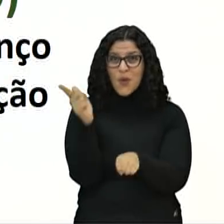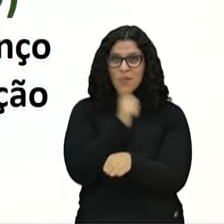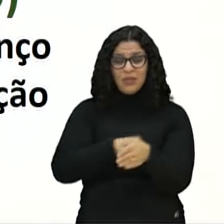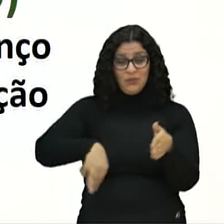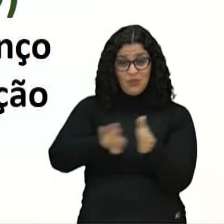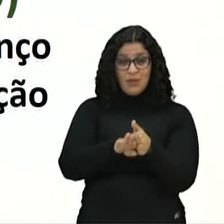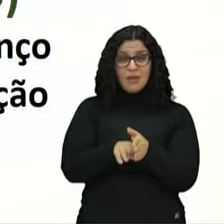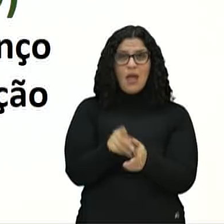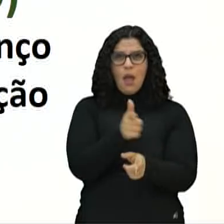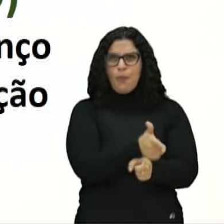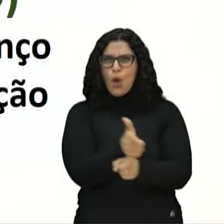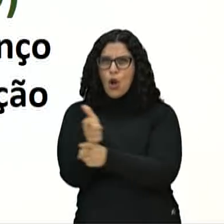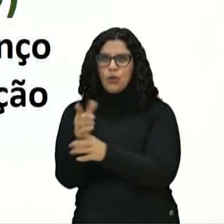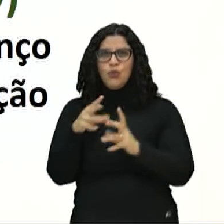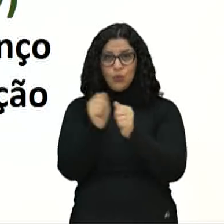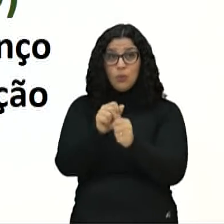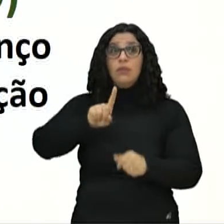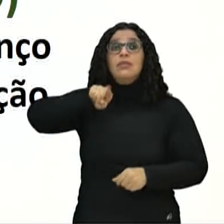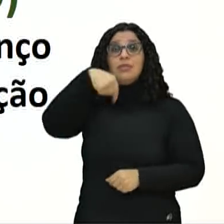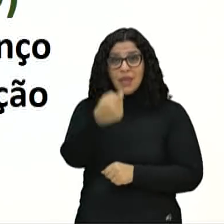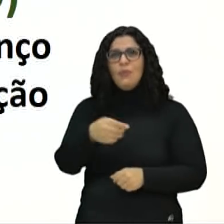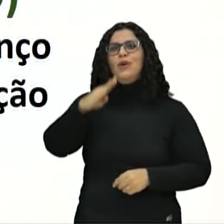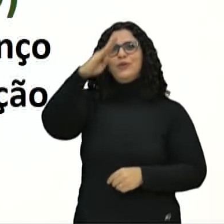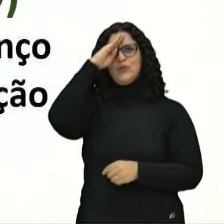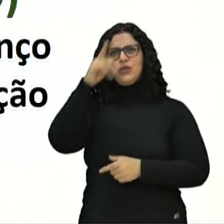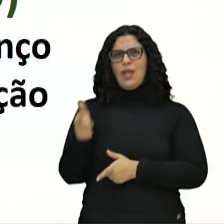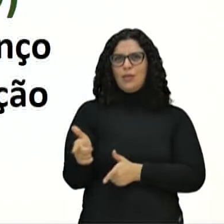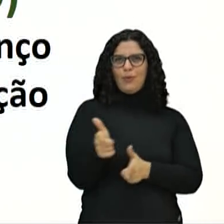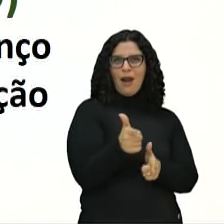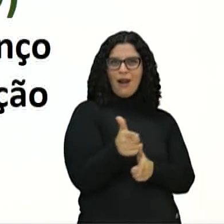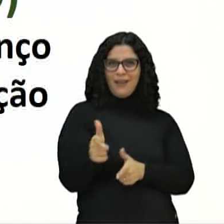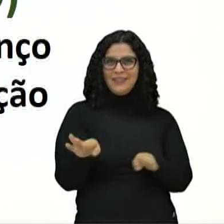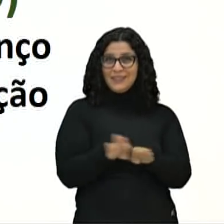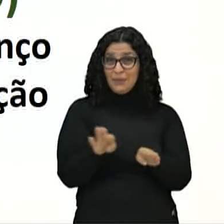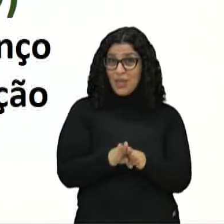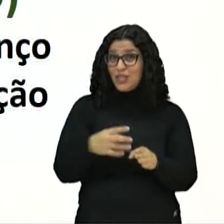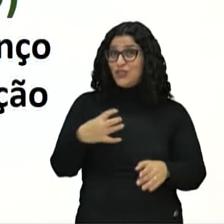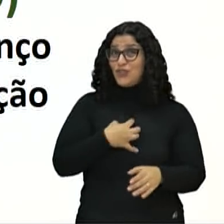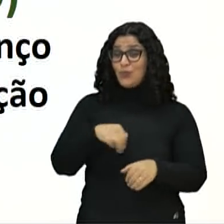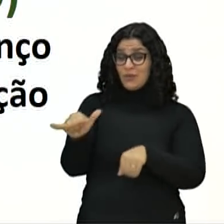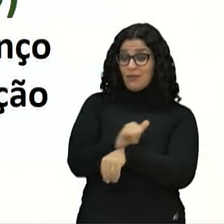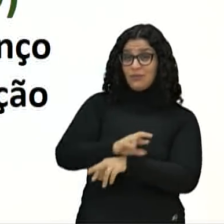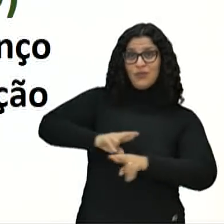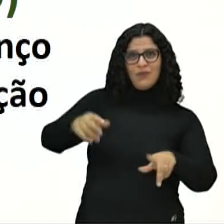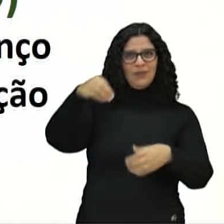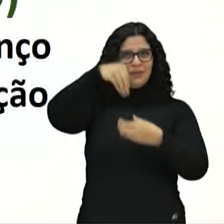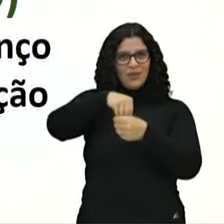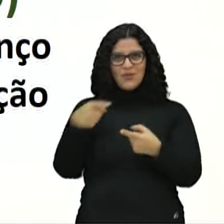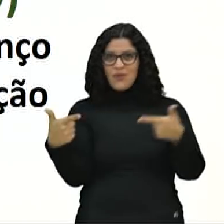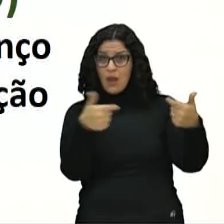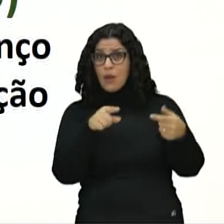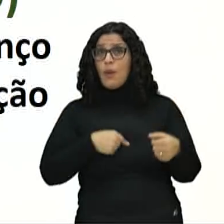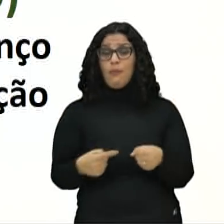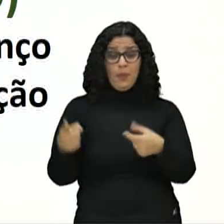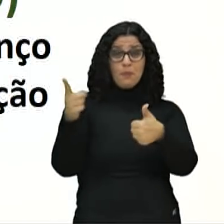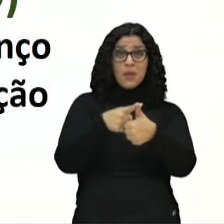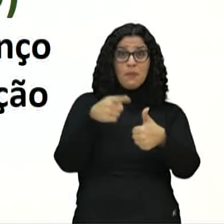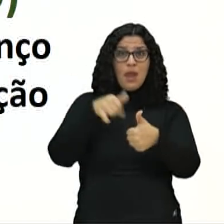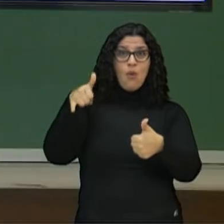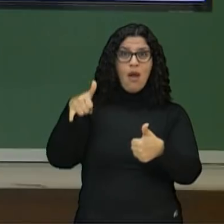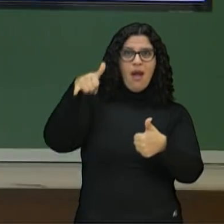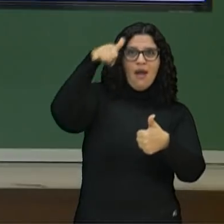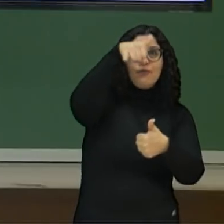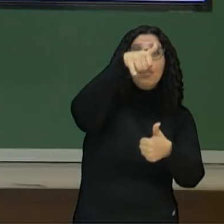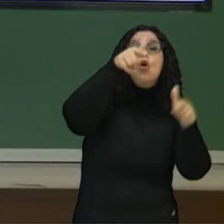depois deles a infantaria. Então, nova tática, mudou o conceito de avanço em guerra, pois usava primeiro a aviação com